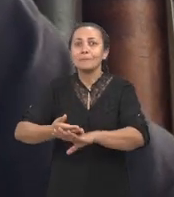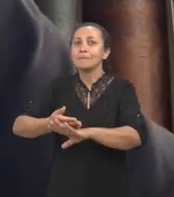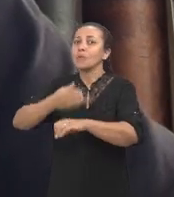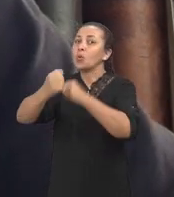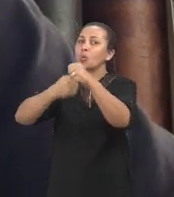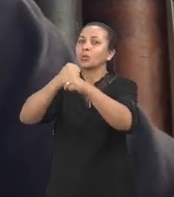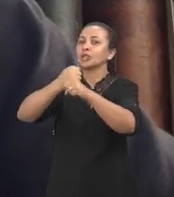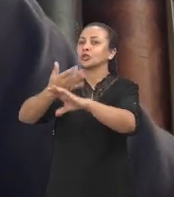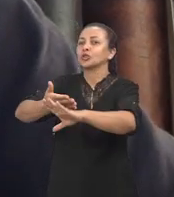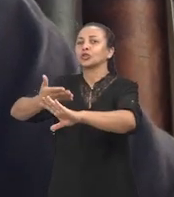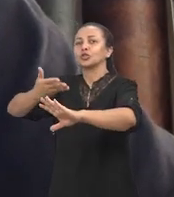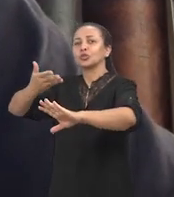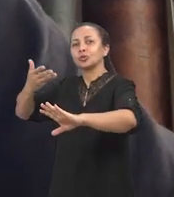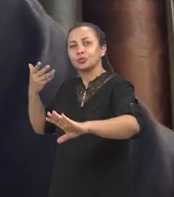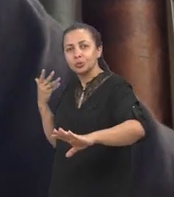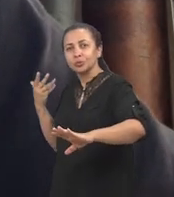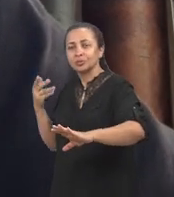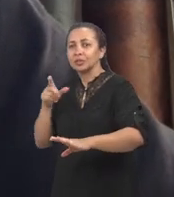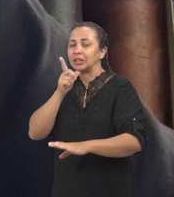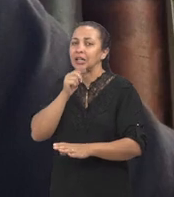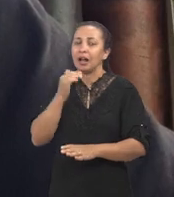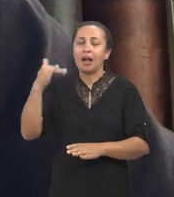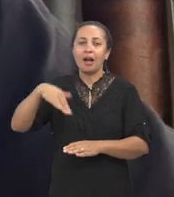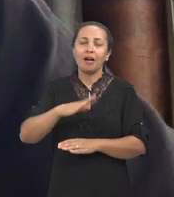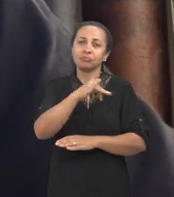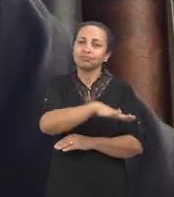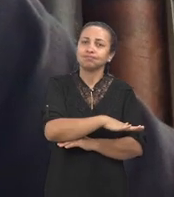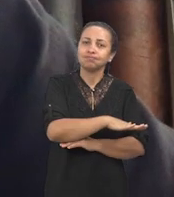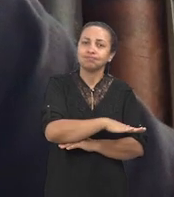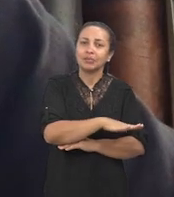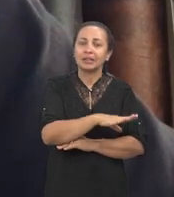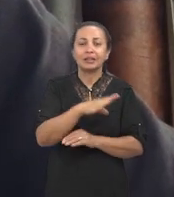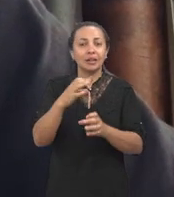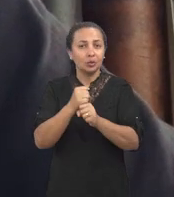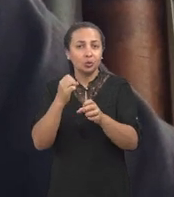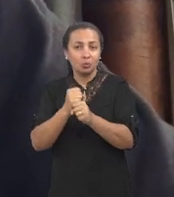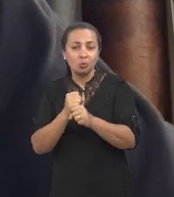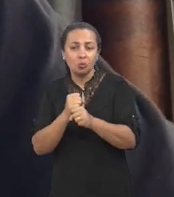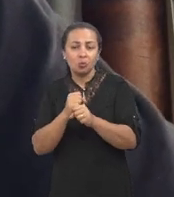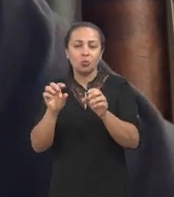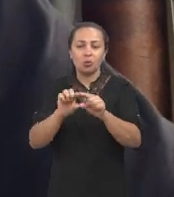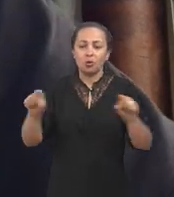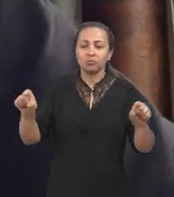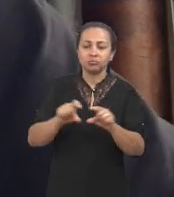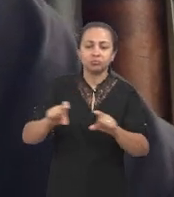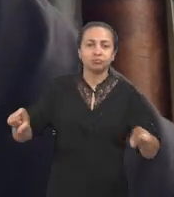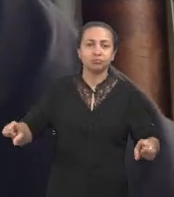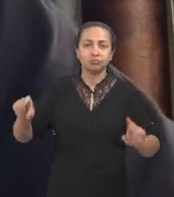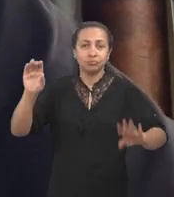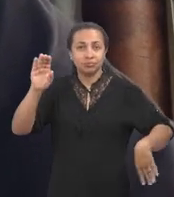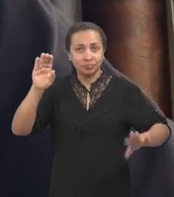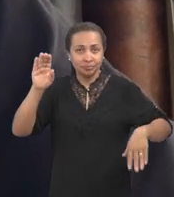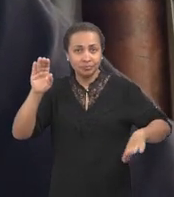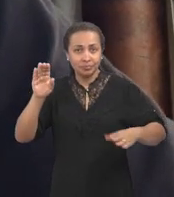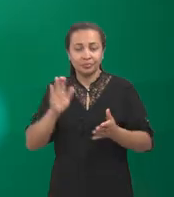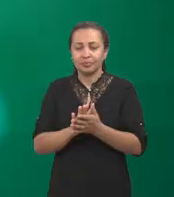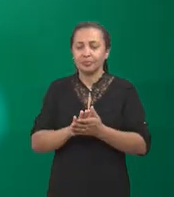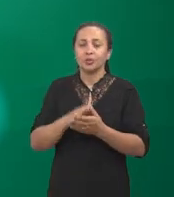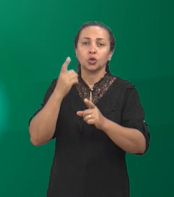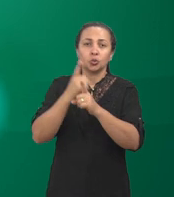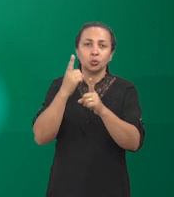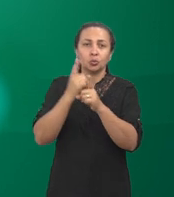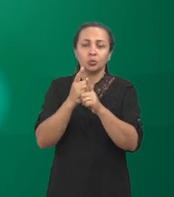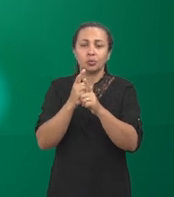ano de recuo essas taxas foram utilizadas para calcular as faixas de proteção costeiras que no lado Sergipano do Delta do Rio São